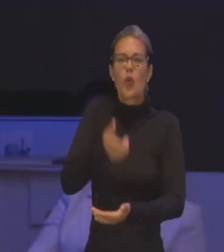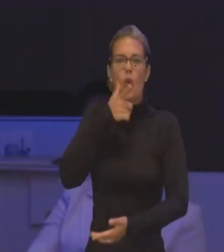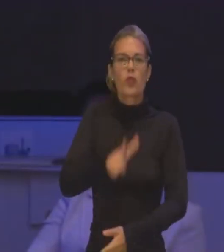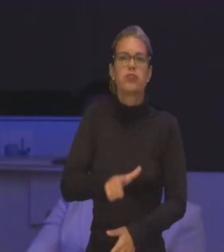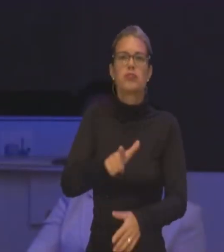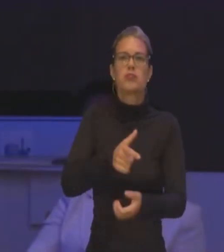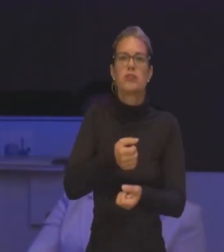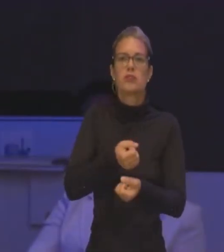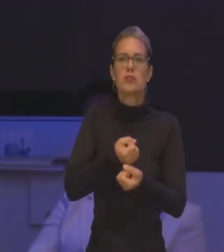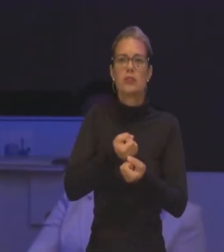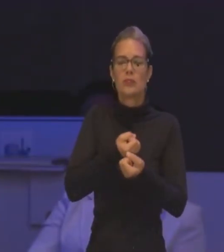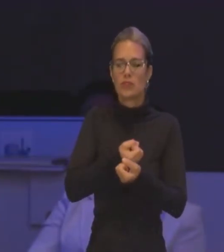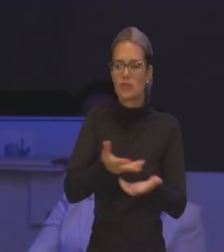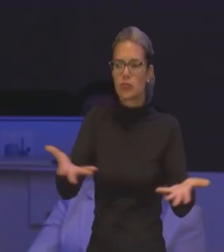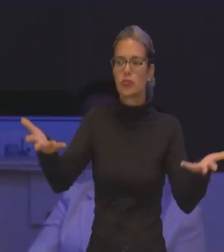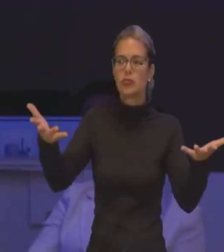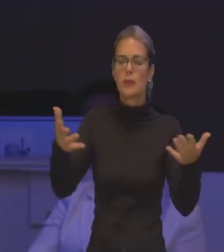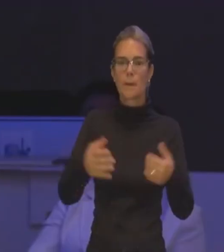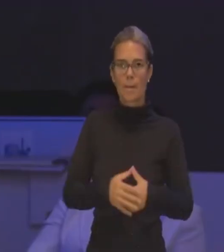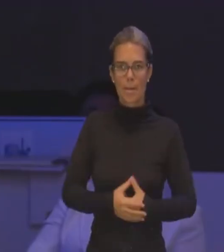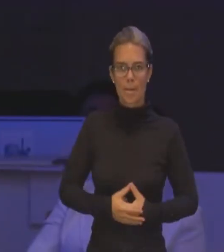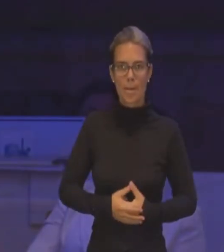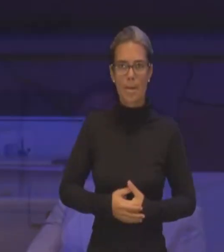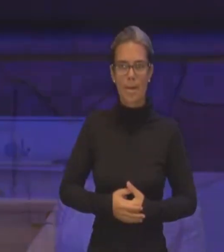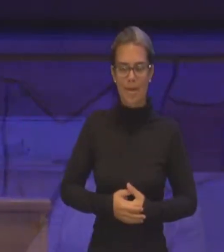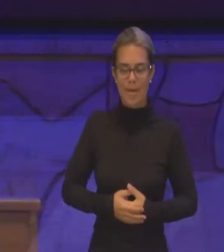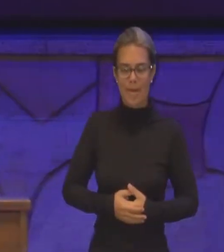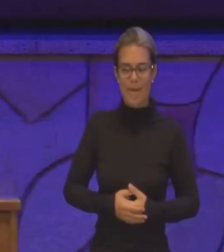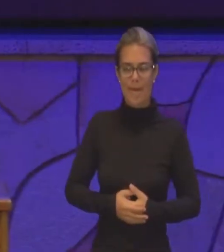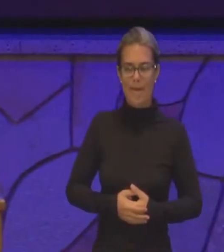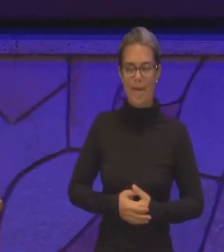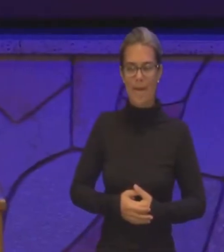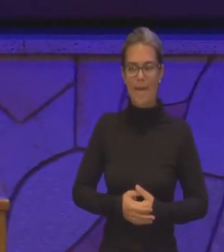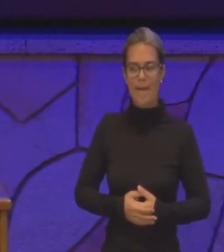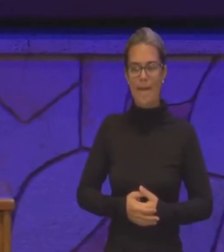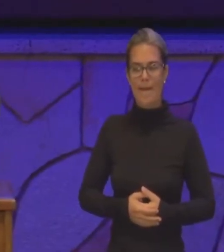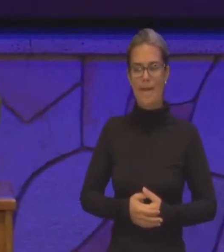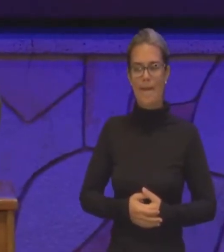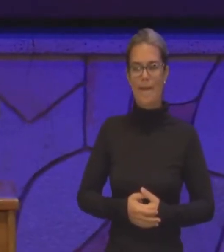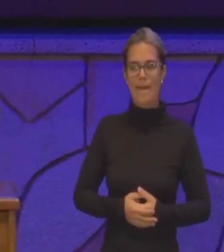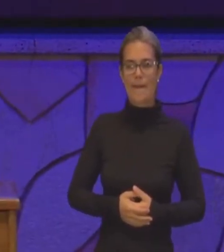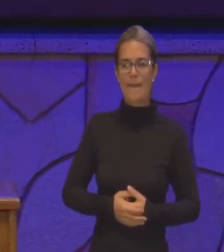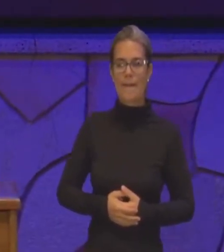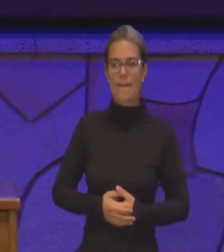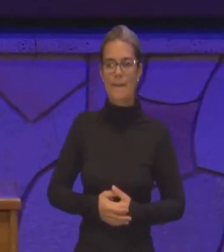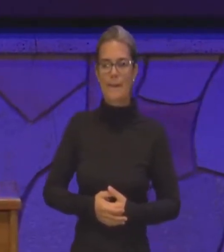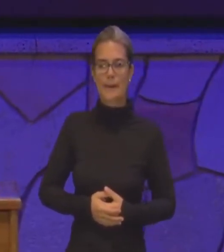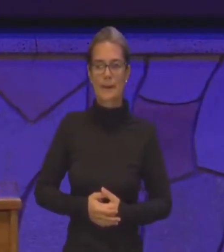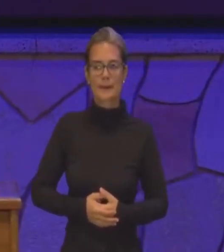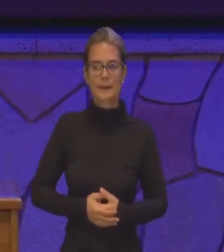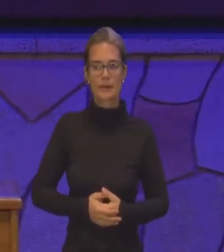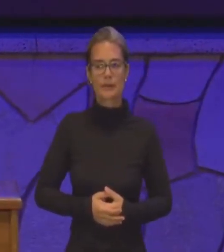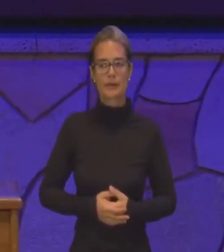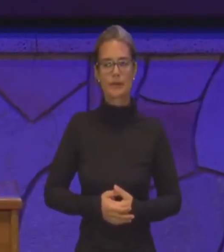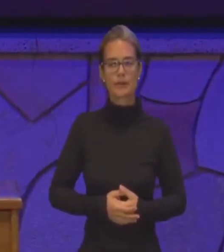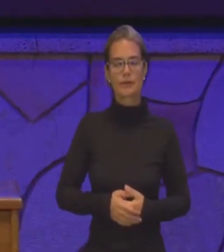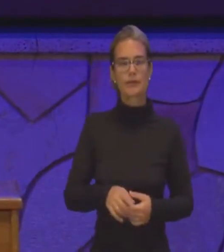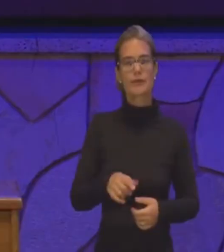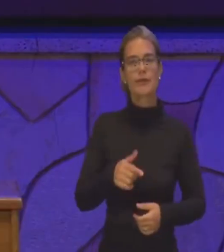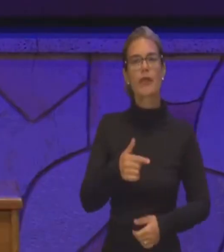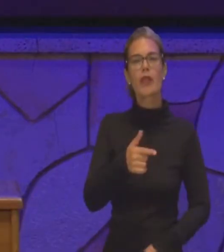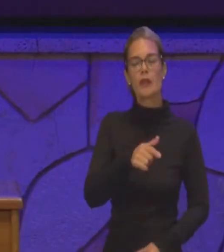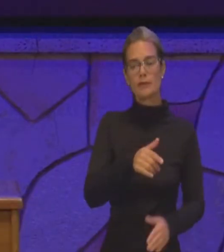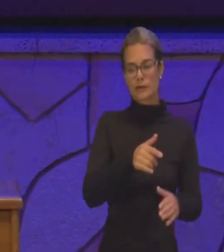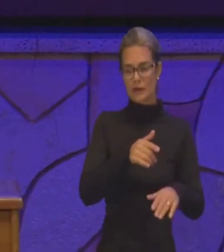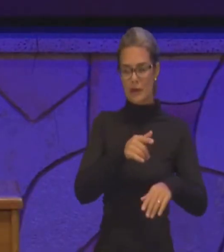As dificuldades eram diferentes. Mais de 300 anos sem uma igreja